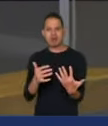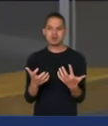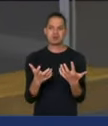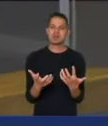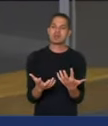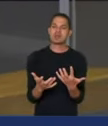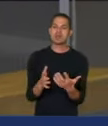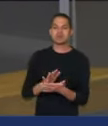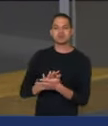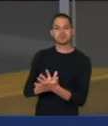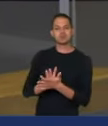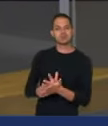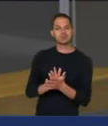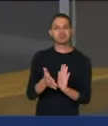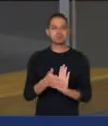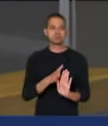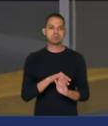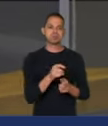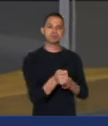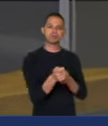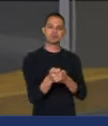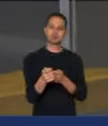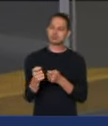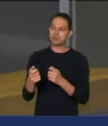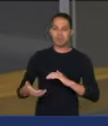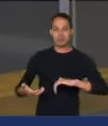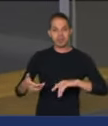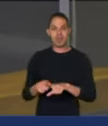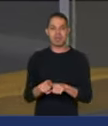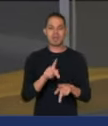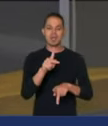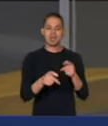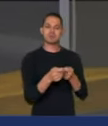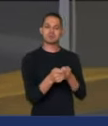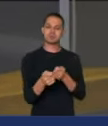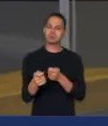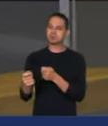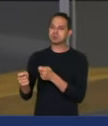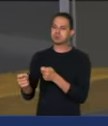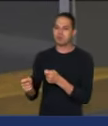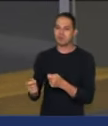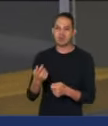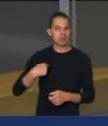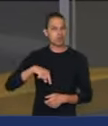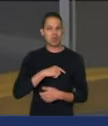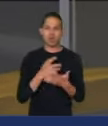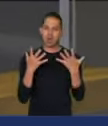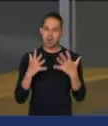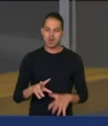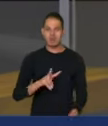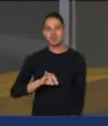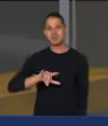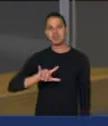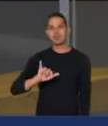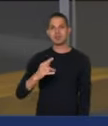esse parlamento, querendo intimidar a população. Não aceitamos esse vilipêndio da democracia